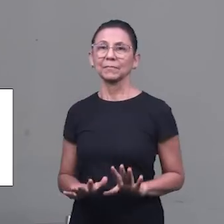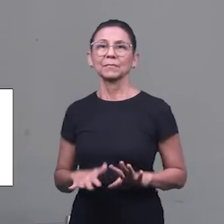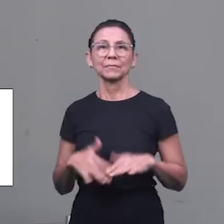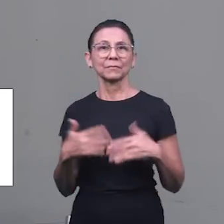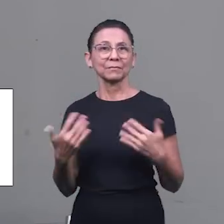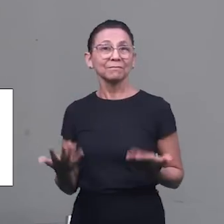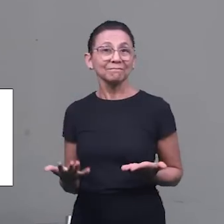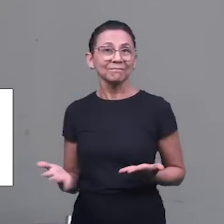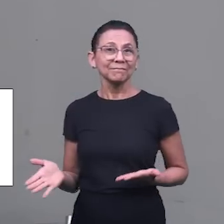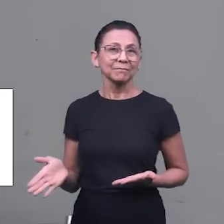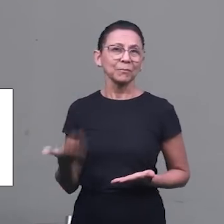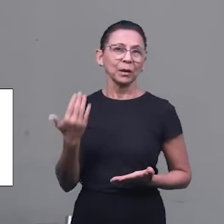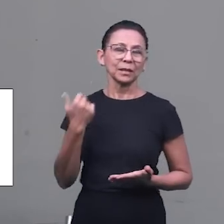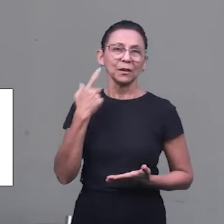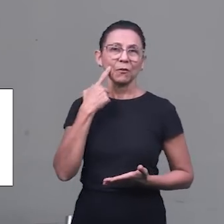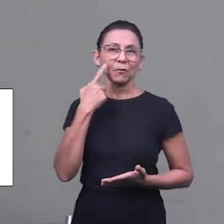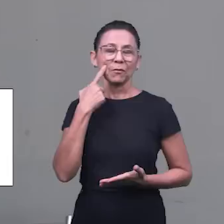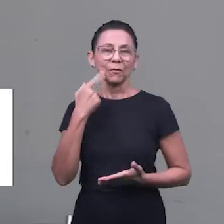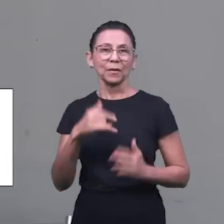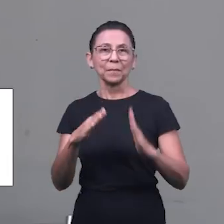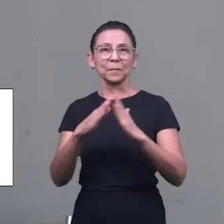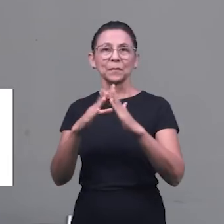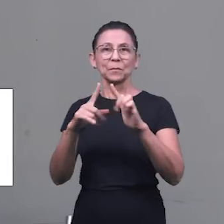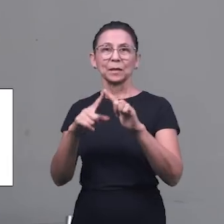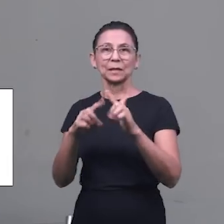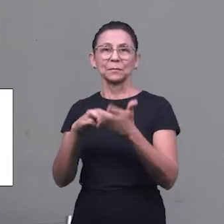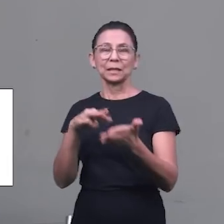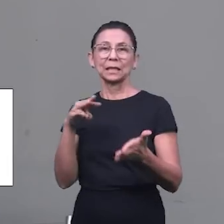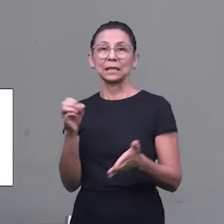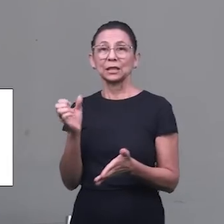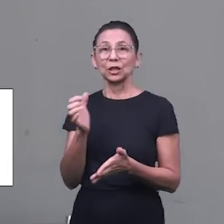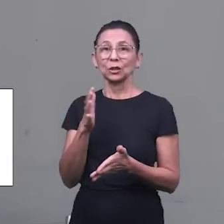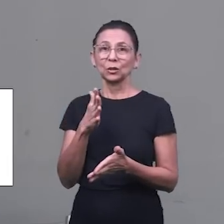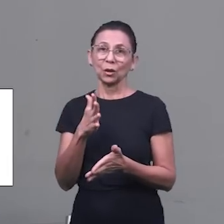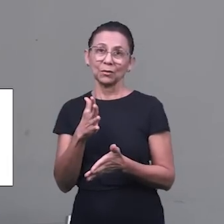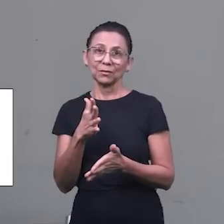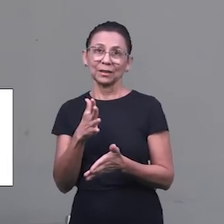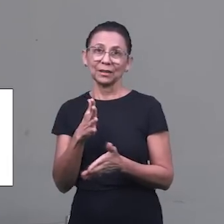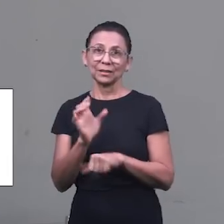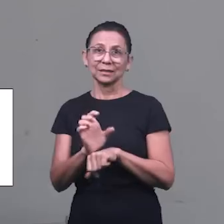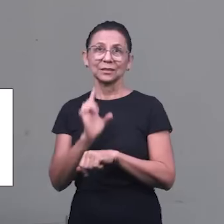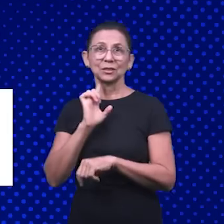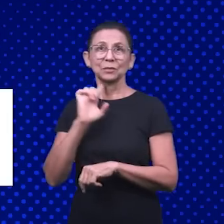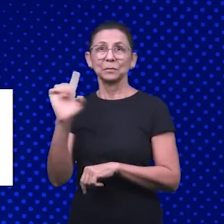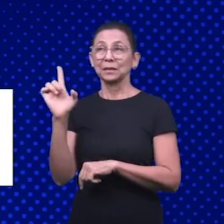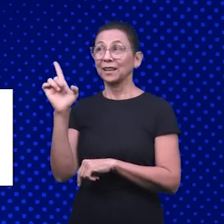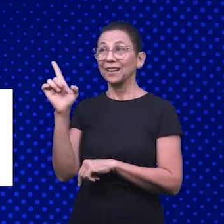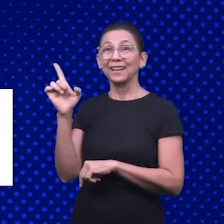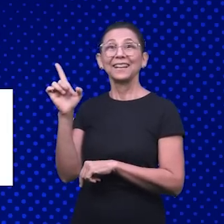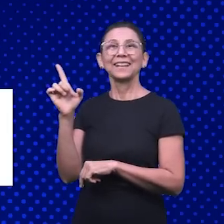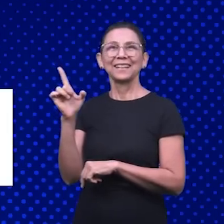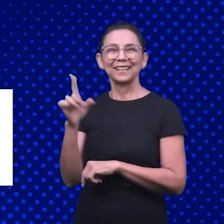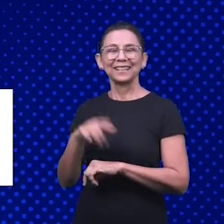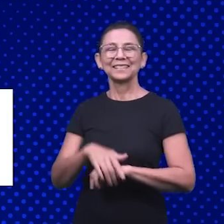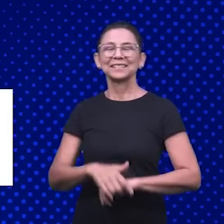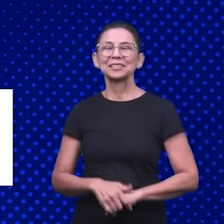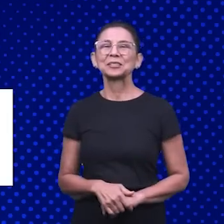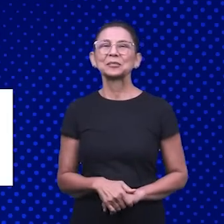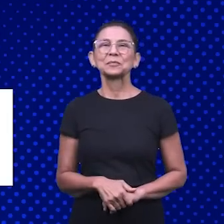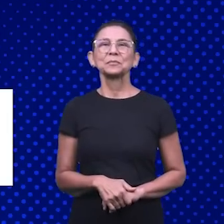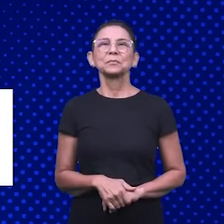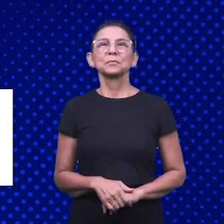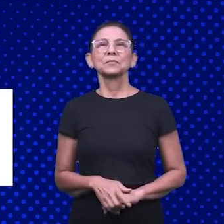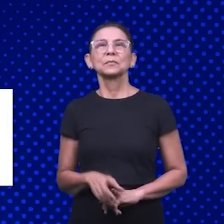E agora vamos para a consagração de um templo na cidade de Inhapim, Minas Gerais. Fotos do culto neste